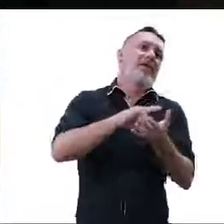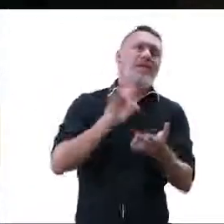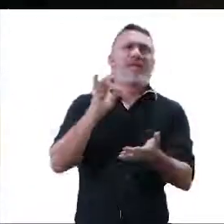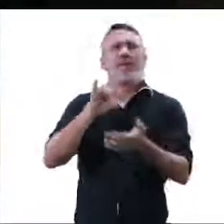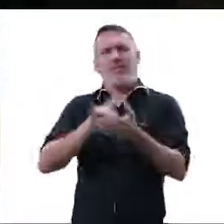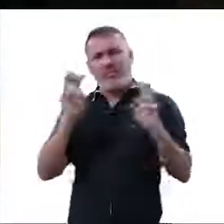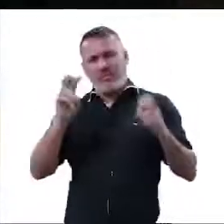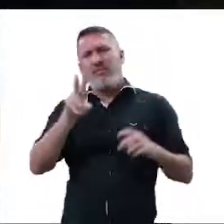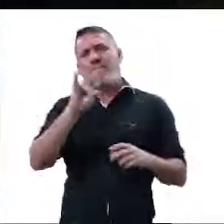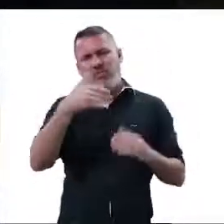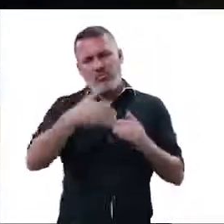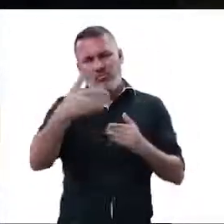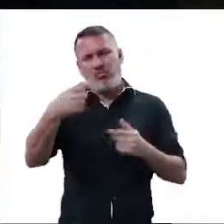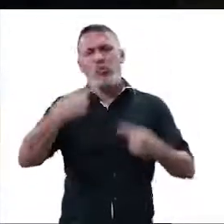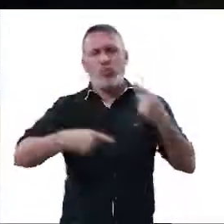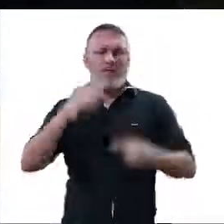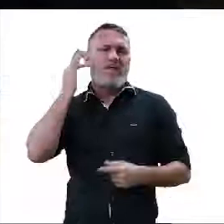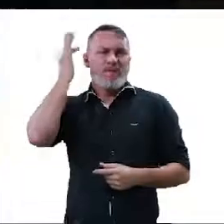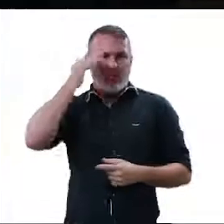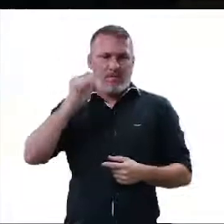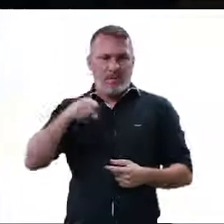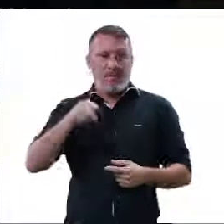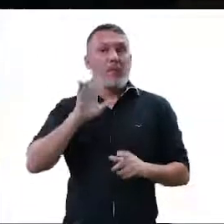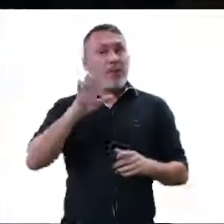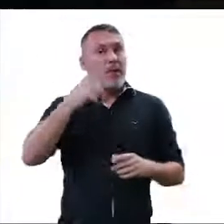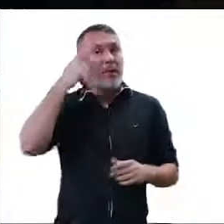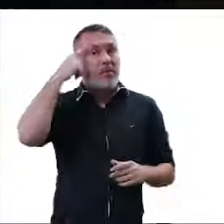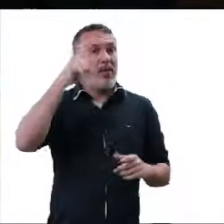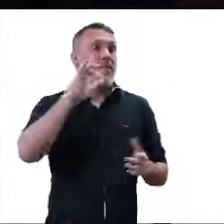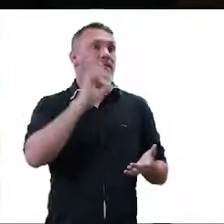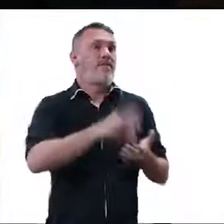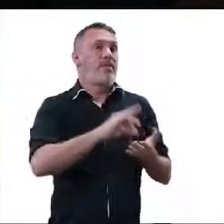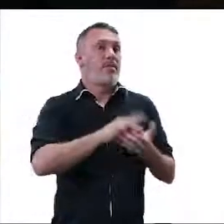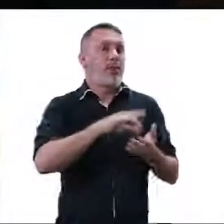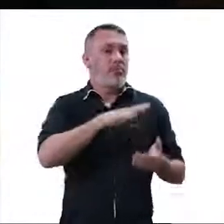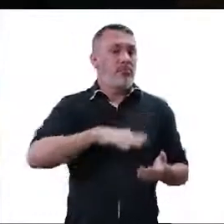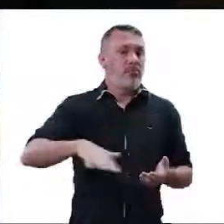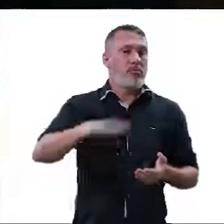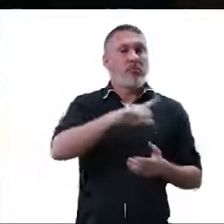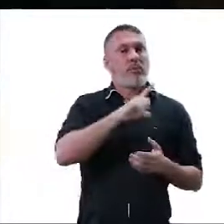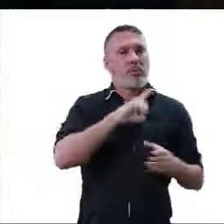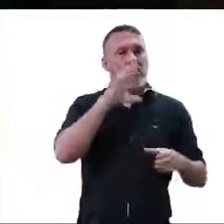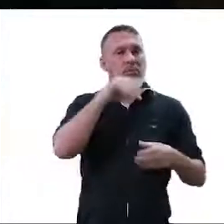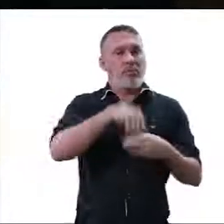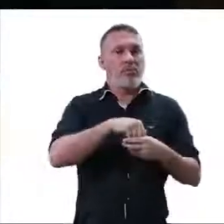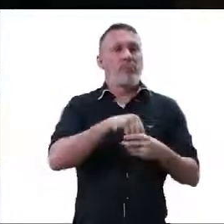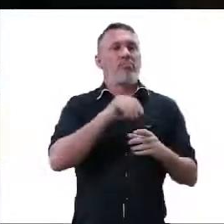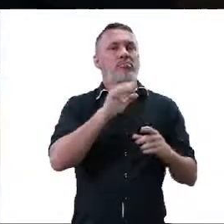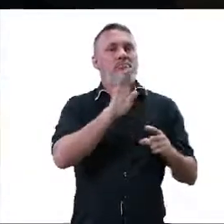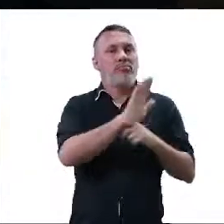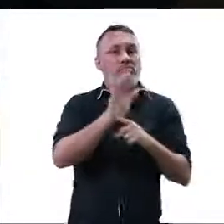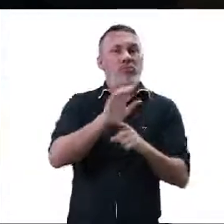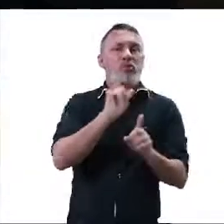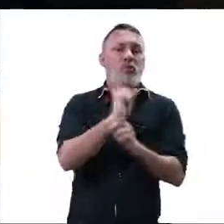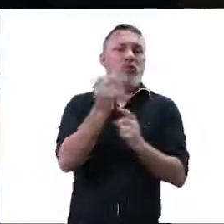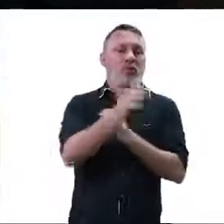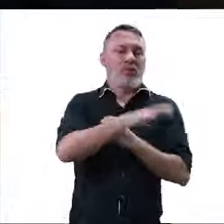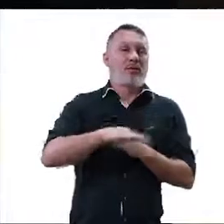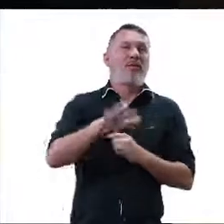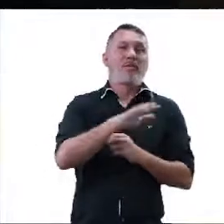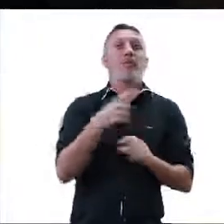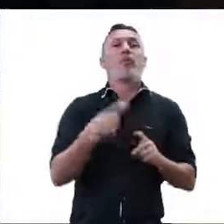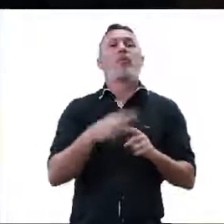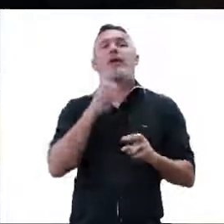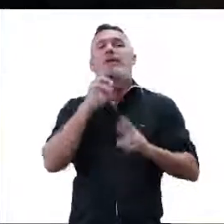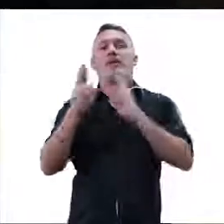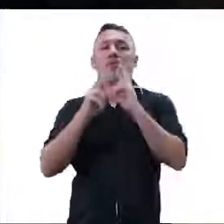vocês discutirão isso em filosofia. Mas a ideia de verdade está presente aqui, essa ideia de correção está presente aqui. Por quê? Porque o resultado